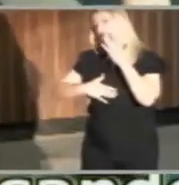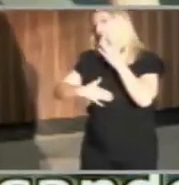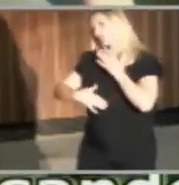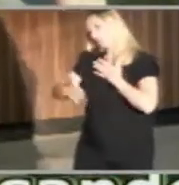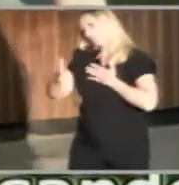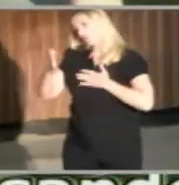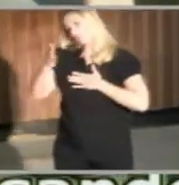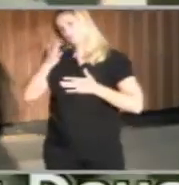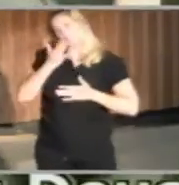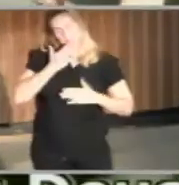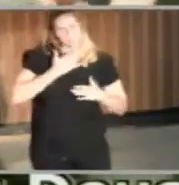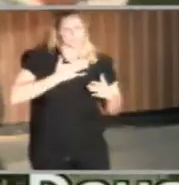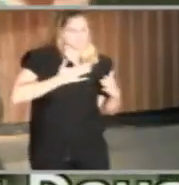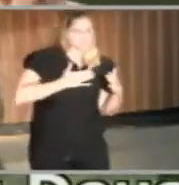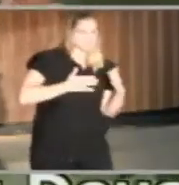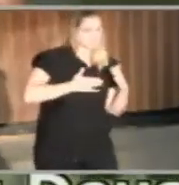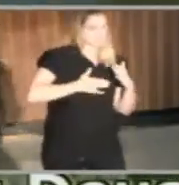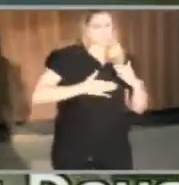Descansa